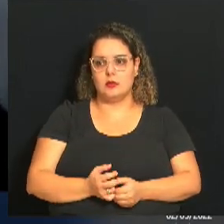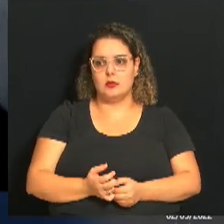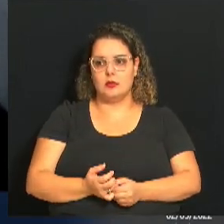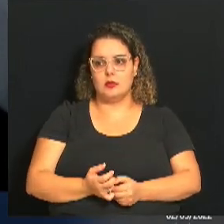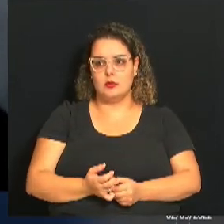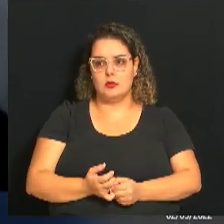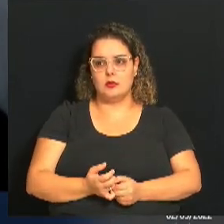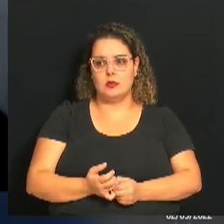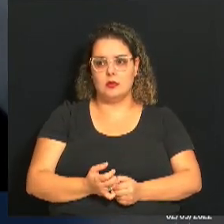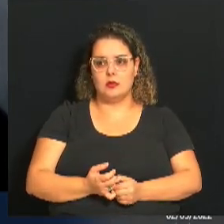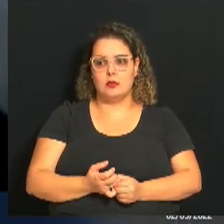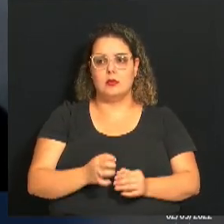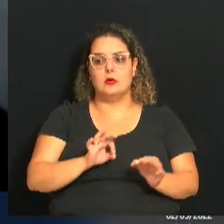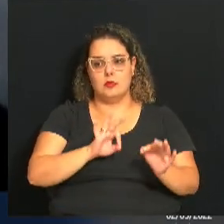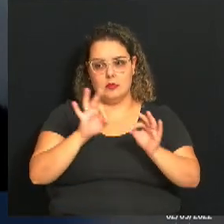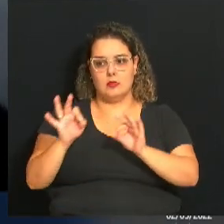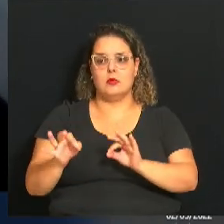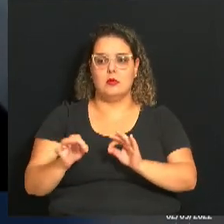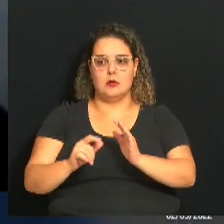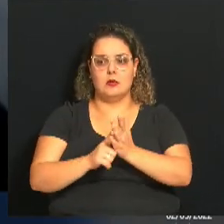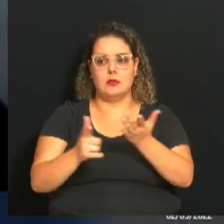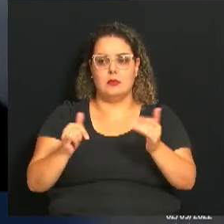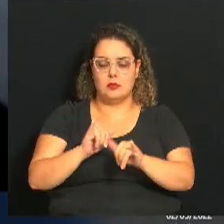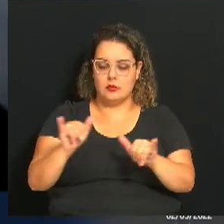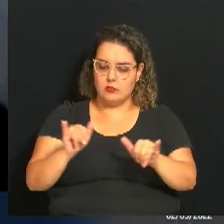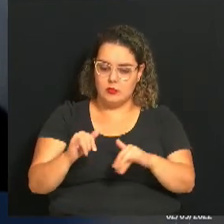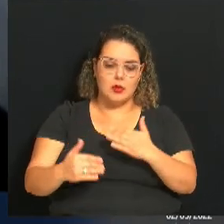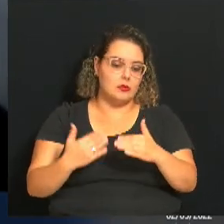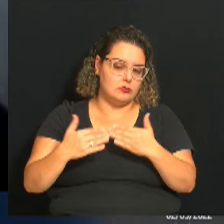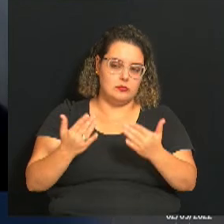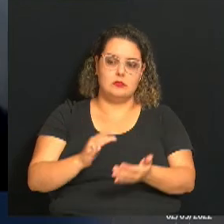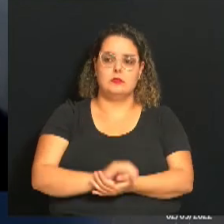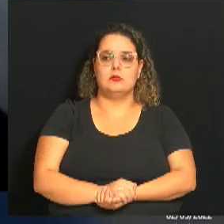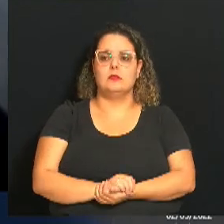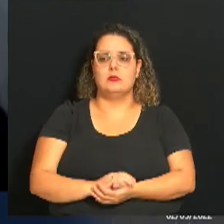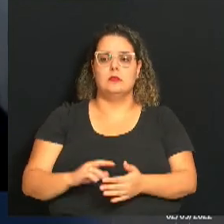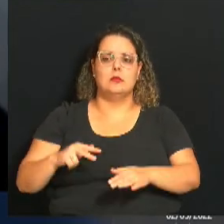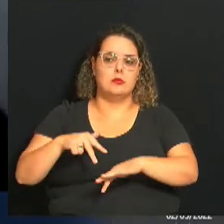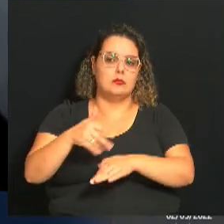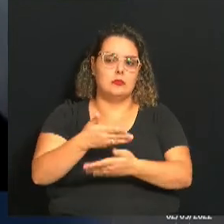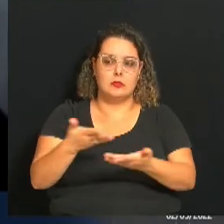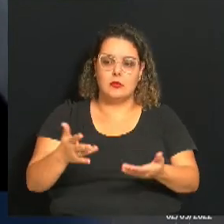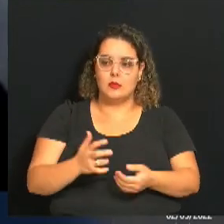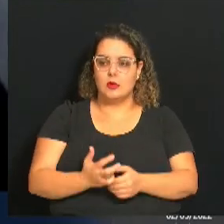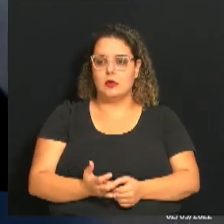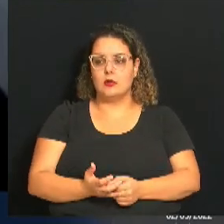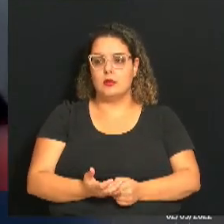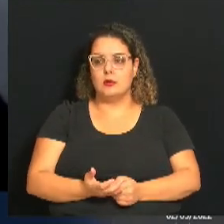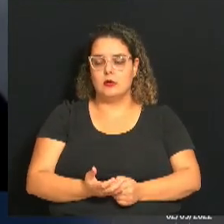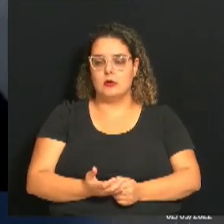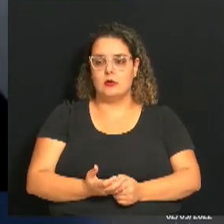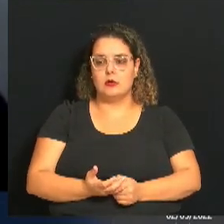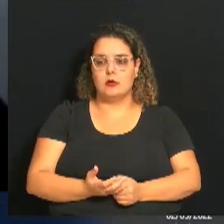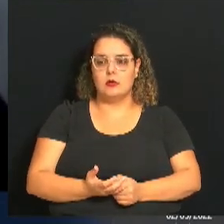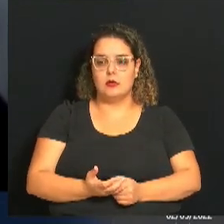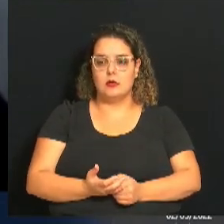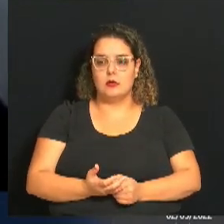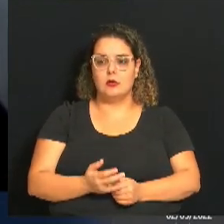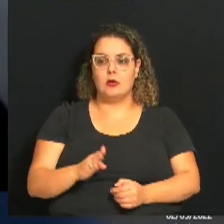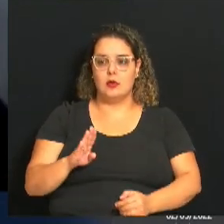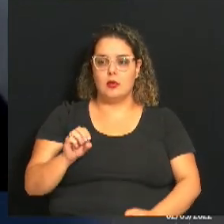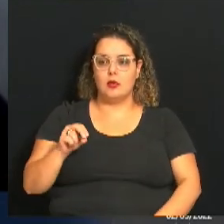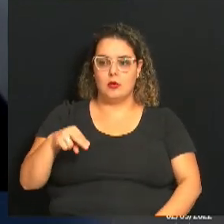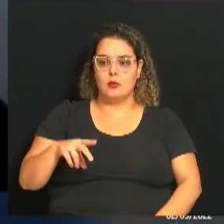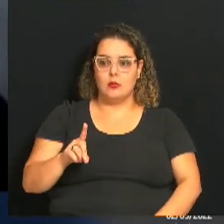tem acompanhado pelas notícias que estão desenvolvendo e nós estamos à disposição. Tá? Com relação ao bonde que o Secov trouxe,